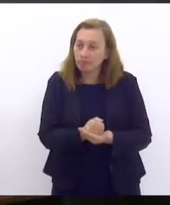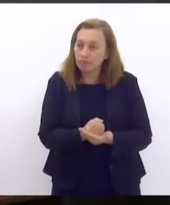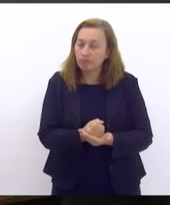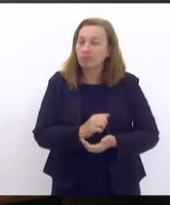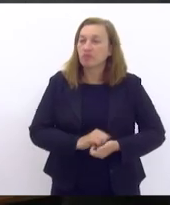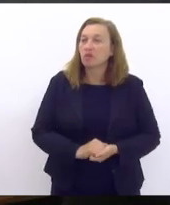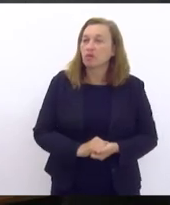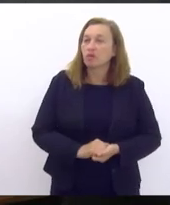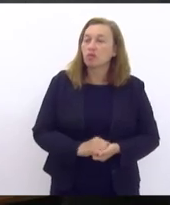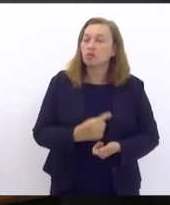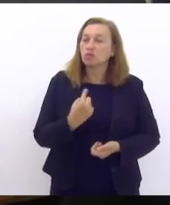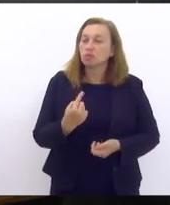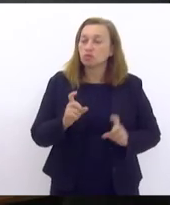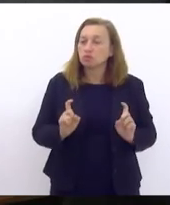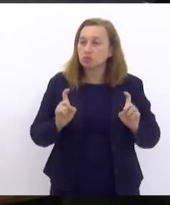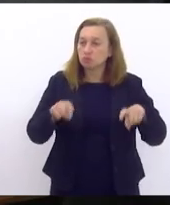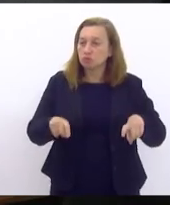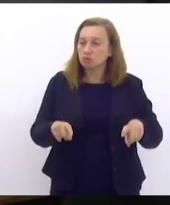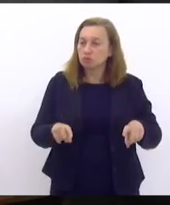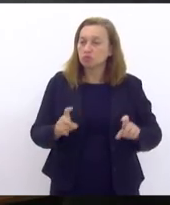que o nosso mandato